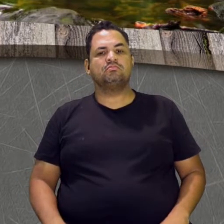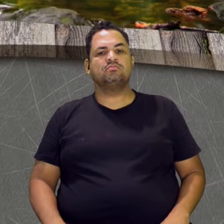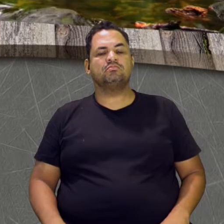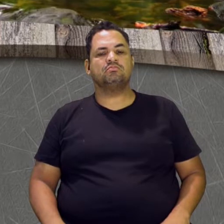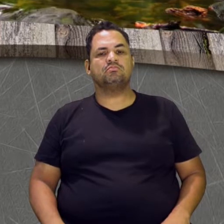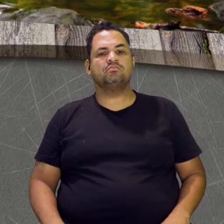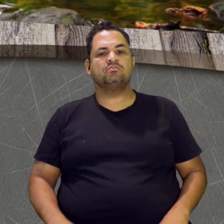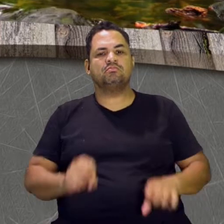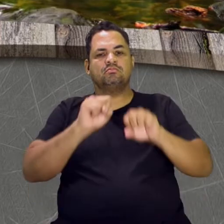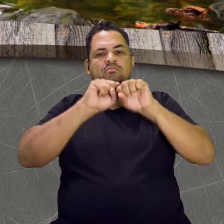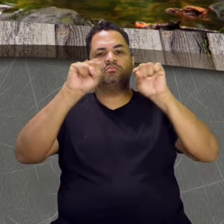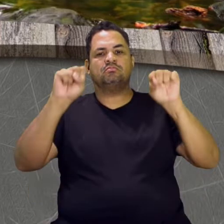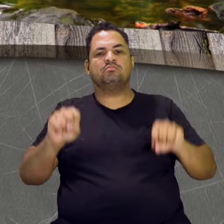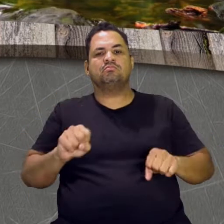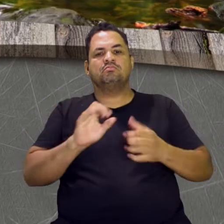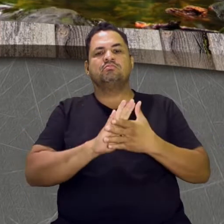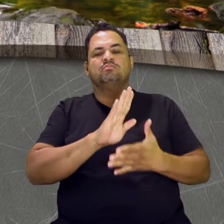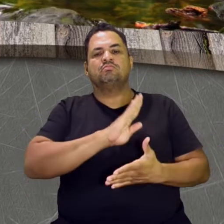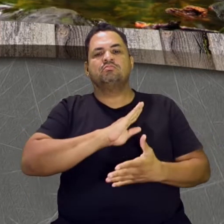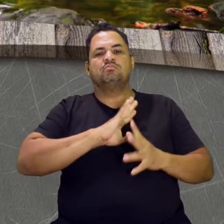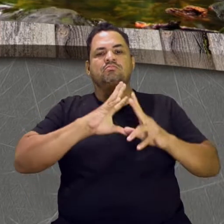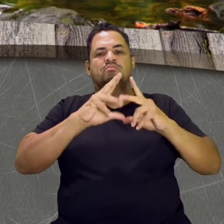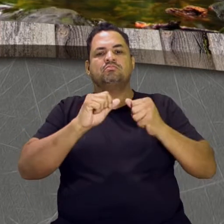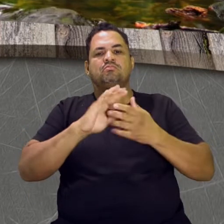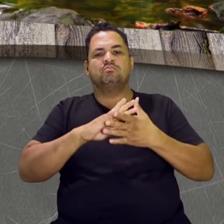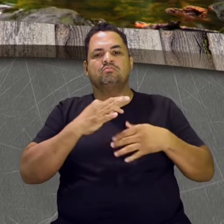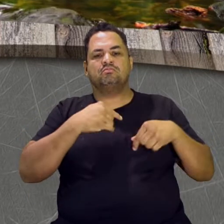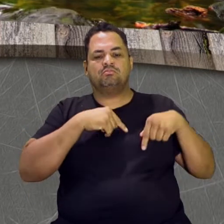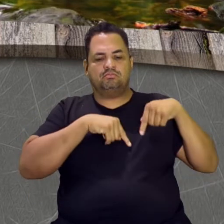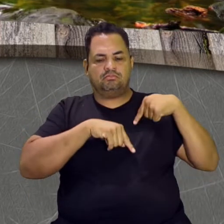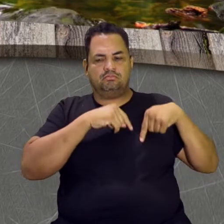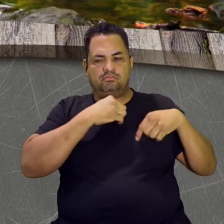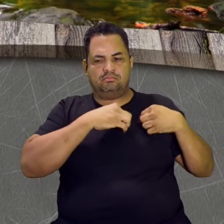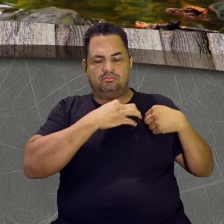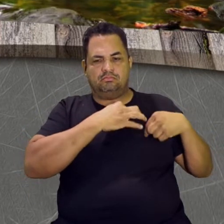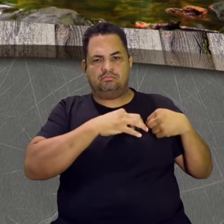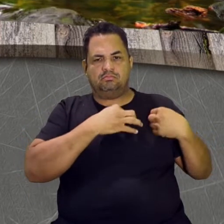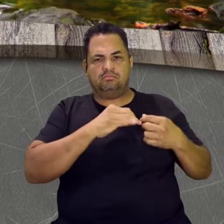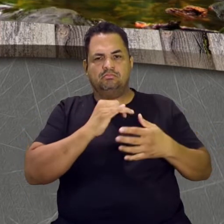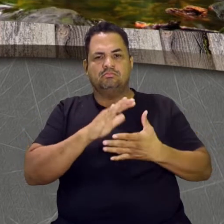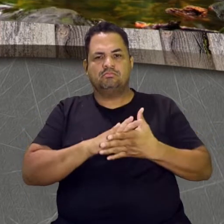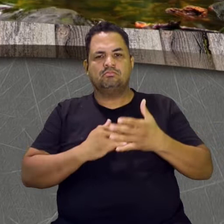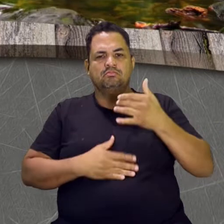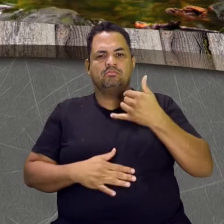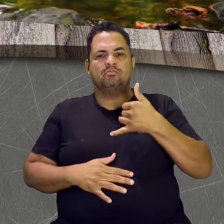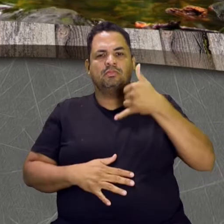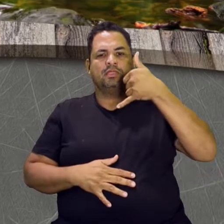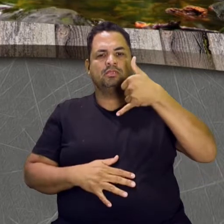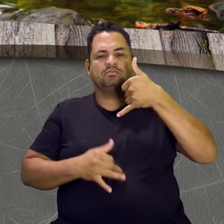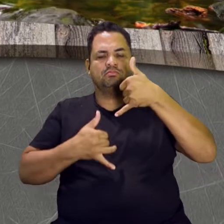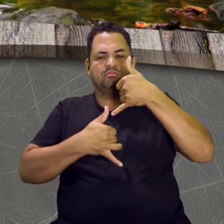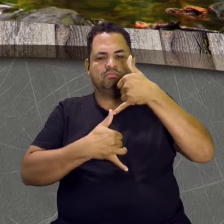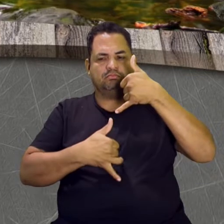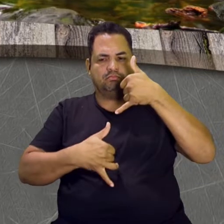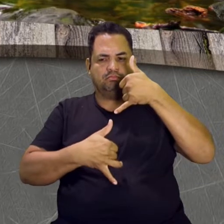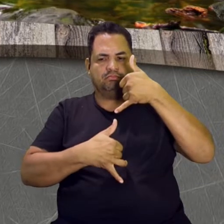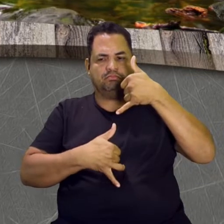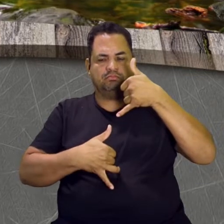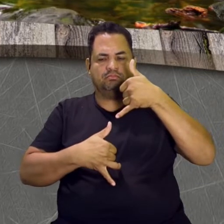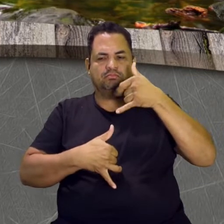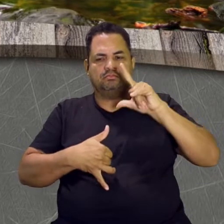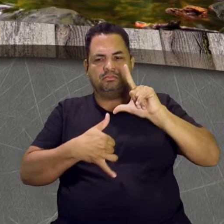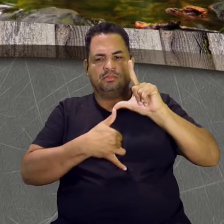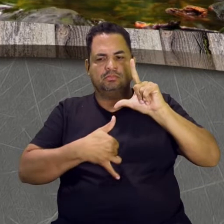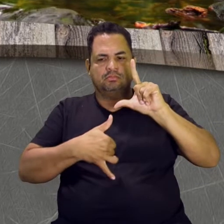né, como o sistema cardiovascular como um todo, com todos os seus vasos. Porque esses lipídios, eles podem entupir as nossas veias, das artérias, né?